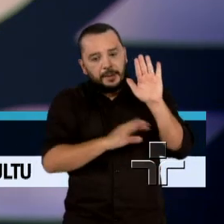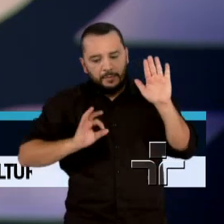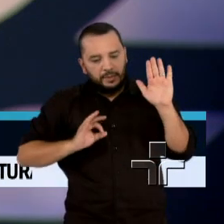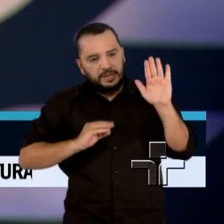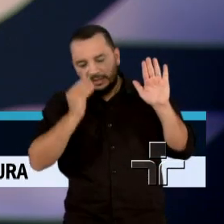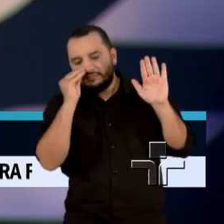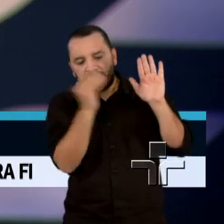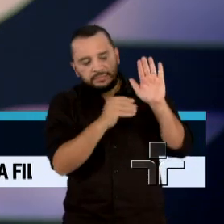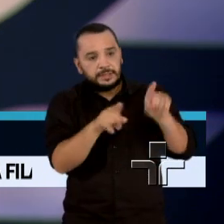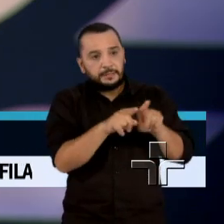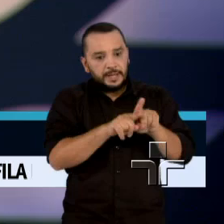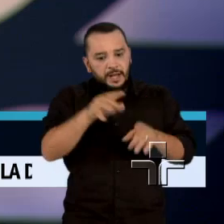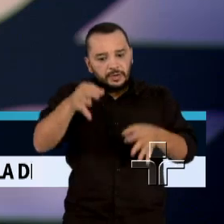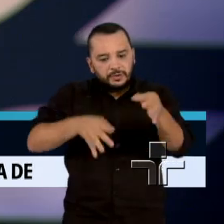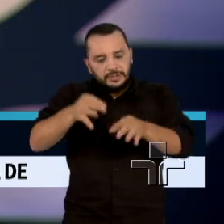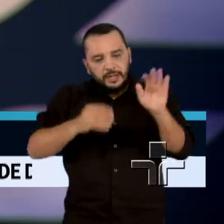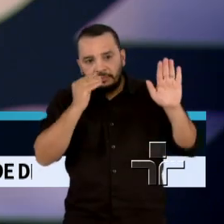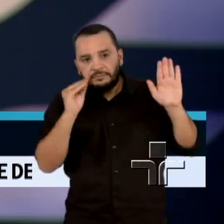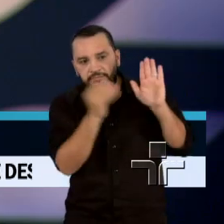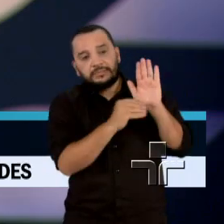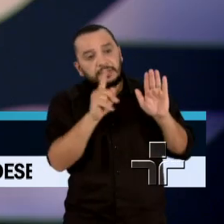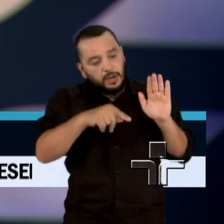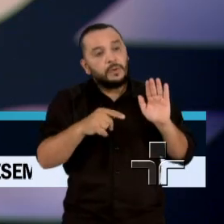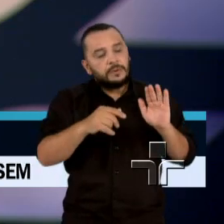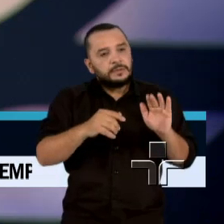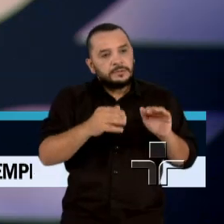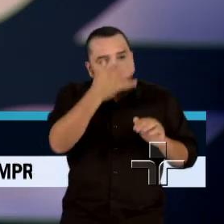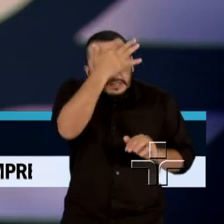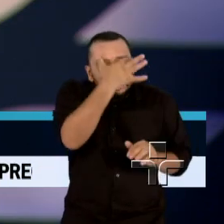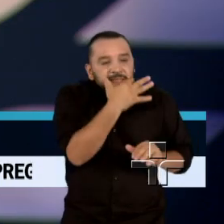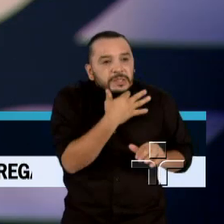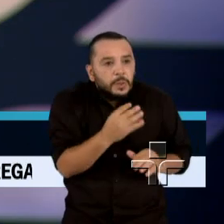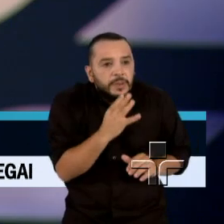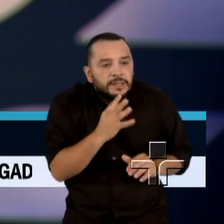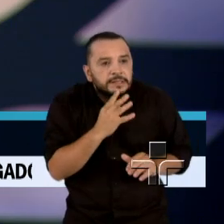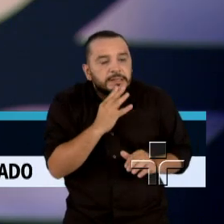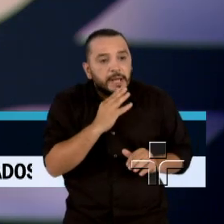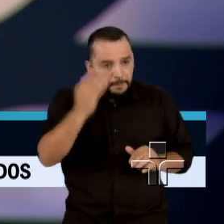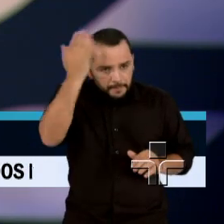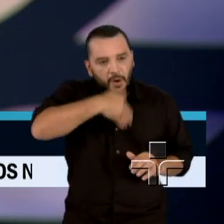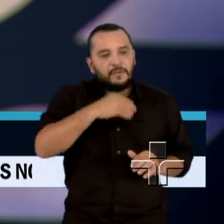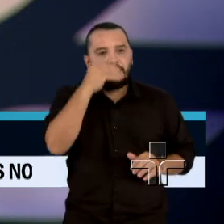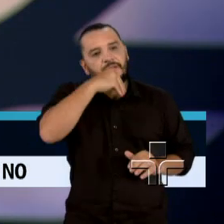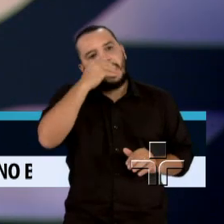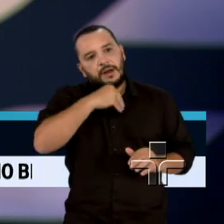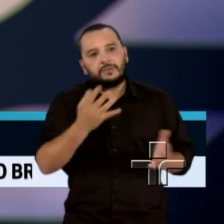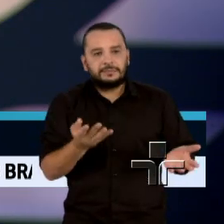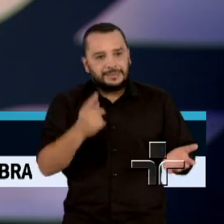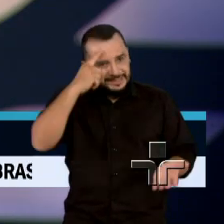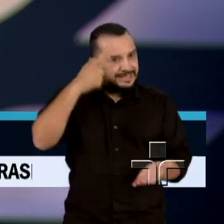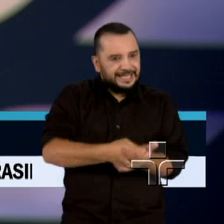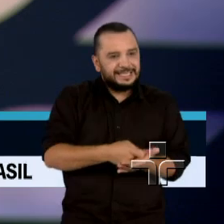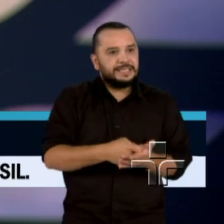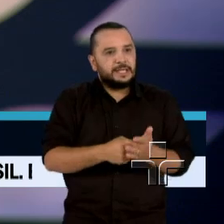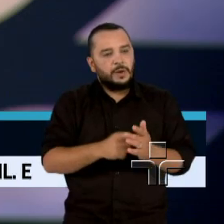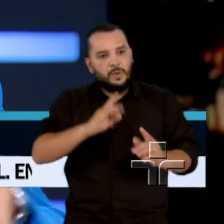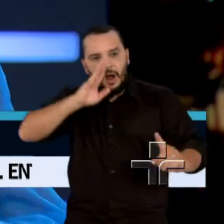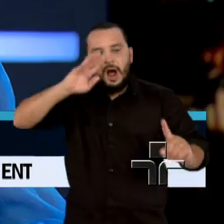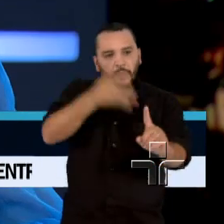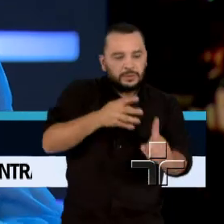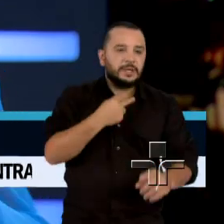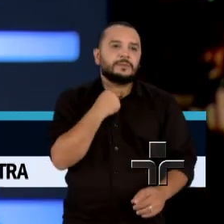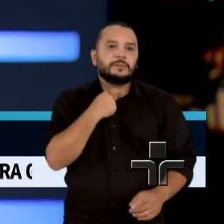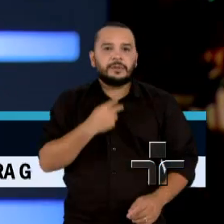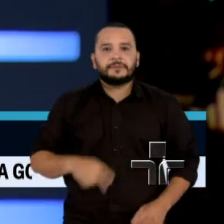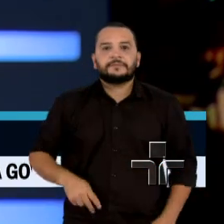pelo judiciário. Então, é uma prova frágil. Ela, por si só, não pode sustentar uma decisão condenatória. Agora, nós vimos que o